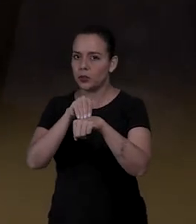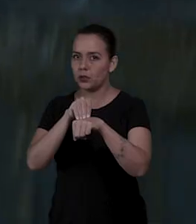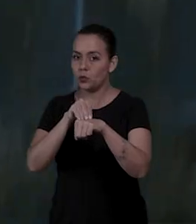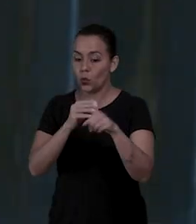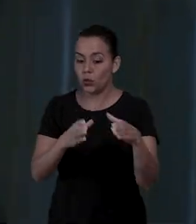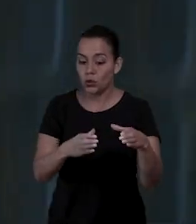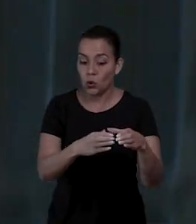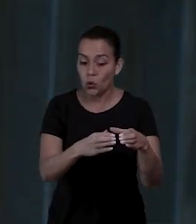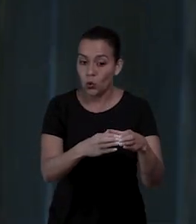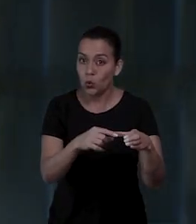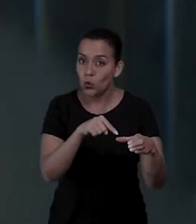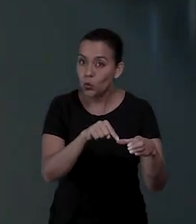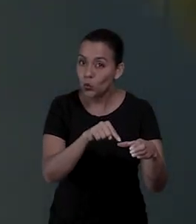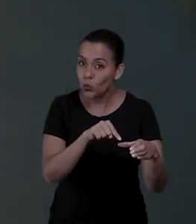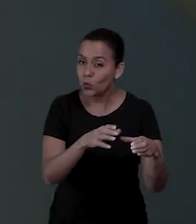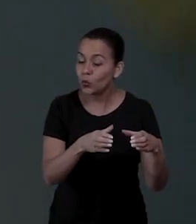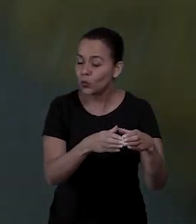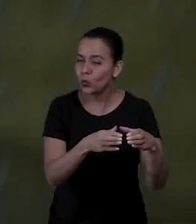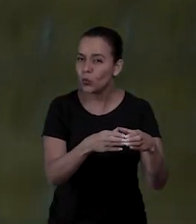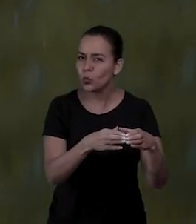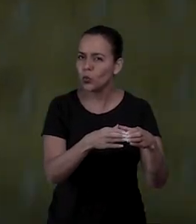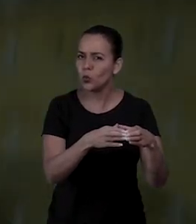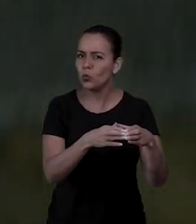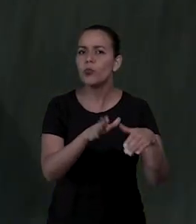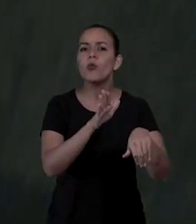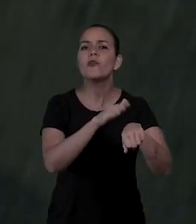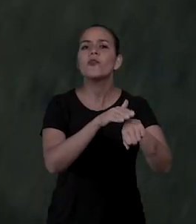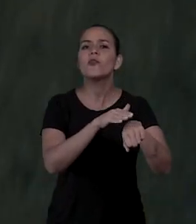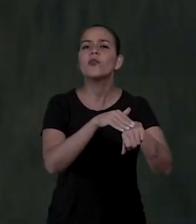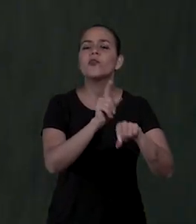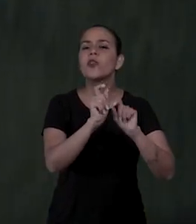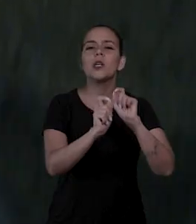Essa negligência com determinados saberes